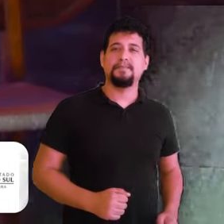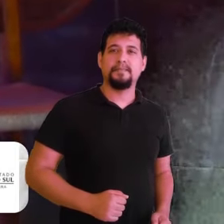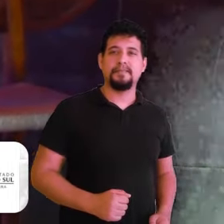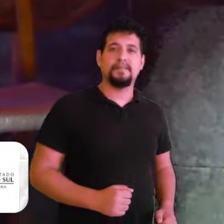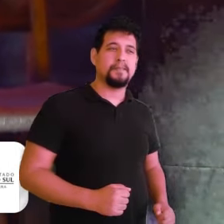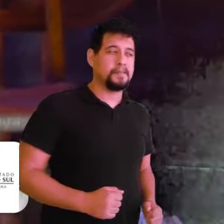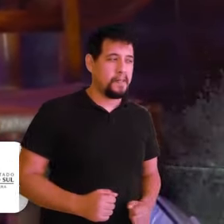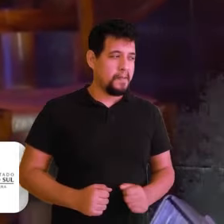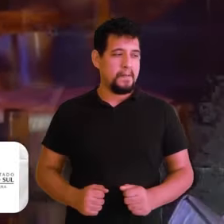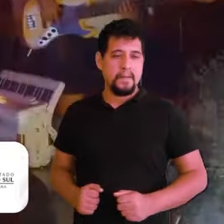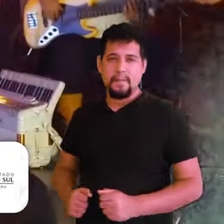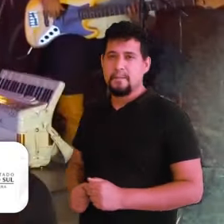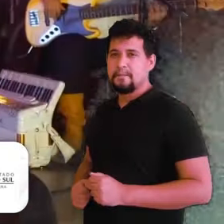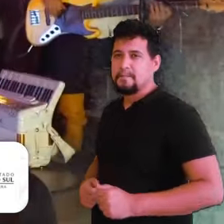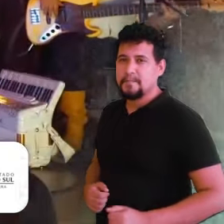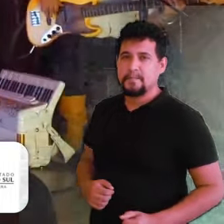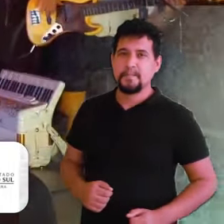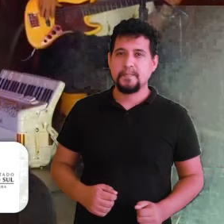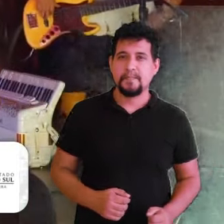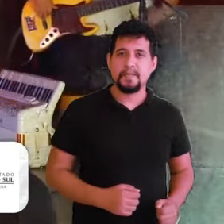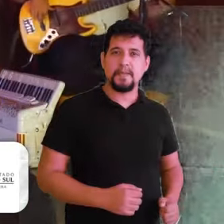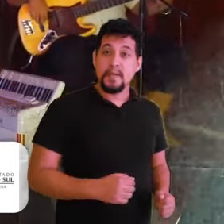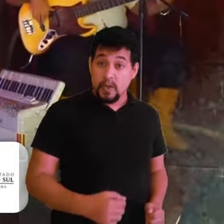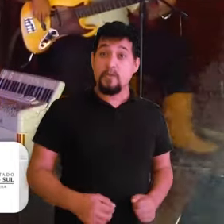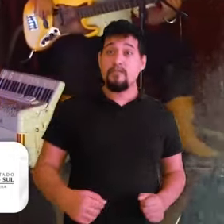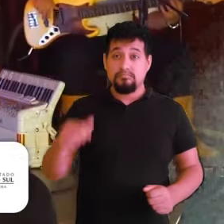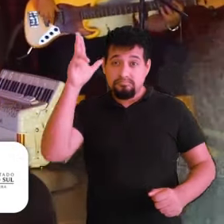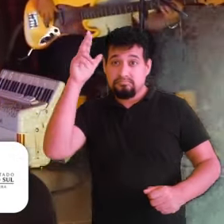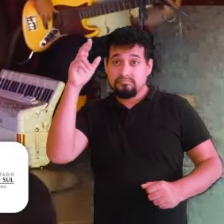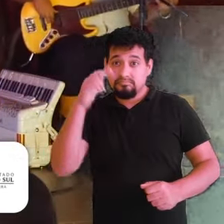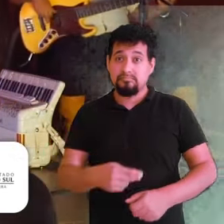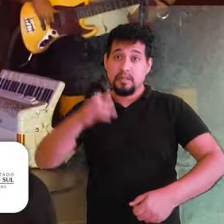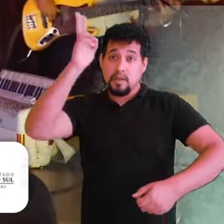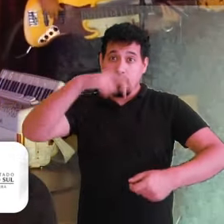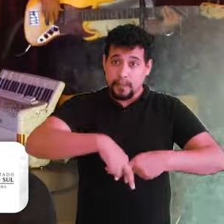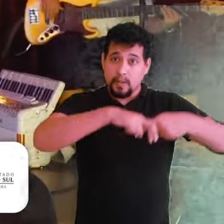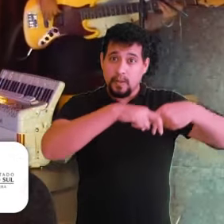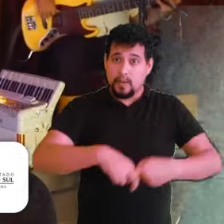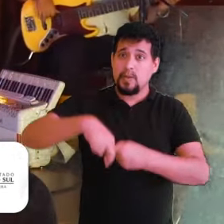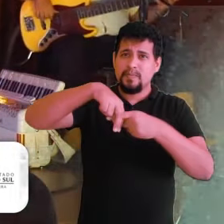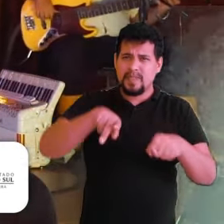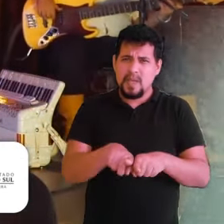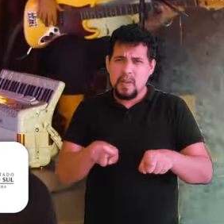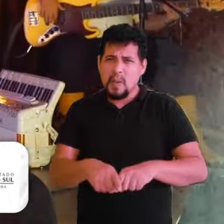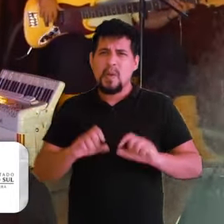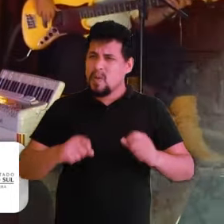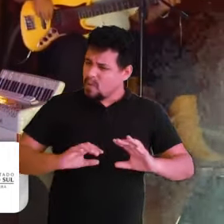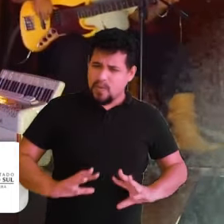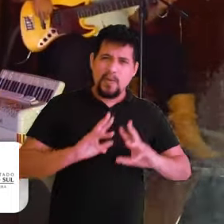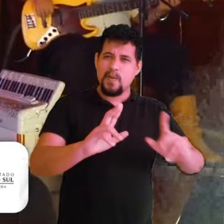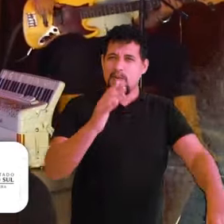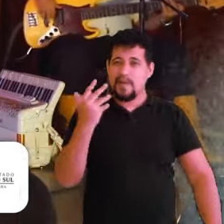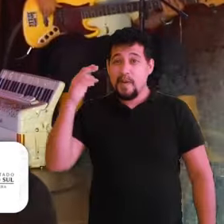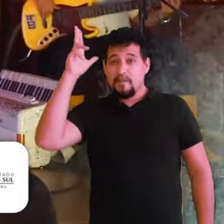Edson. Vou selar o meu cavalo, casar um perlispa. Vinho que é pinho, não chora, quebra tudo por paixão. Meu cavalo machado sabe que pra